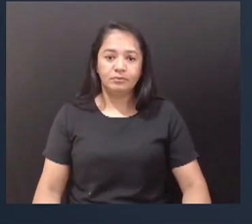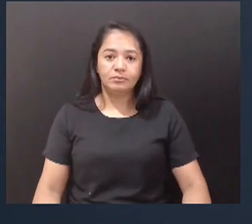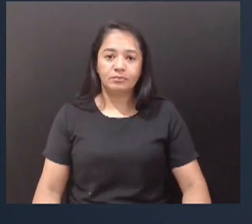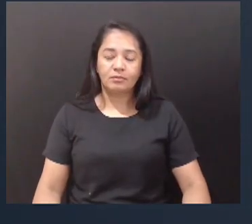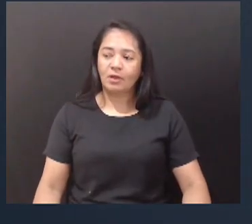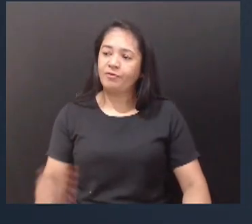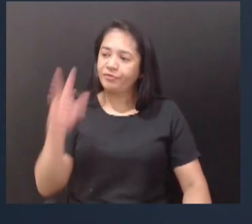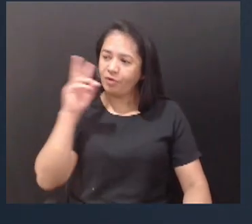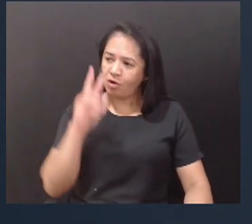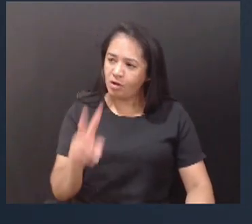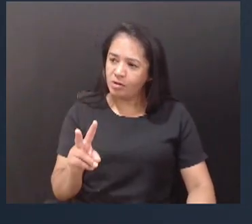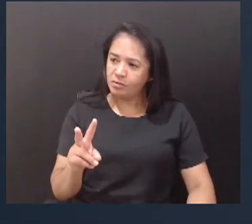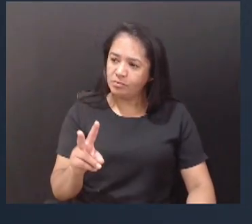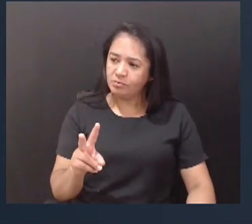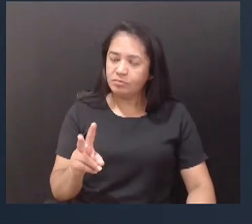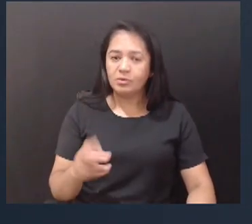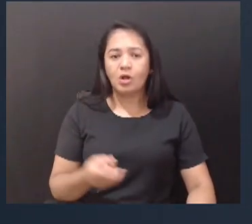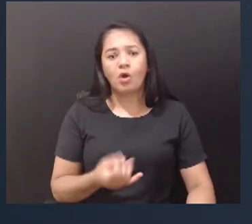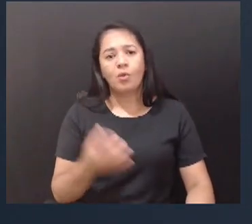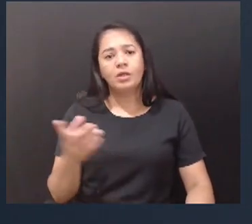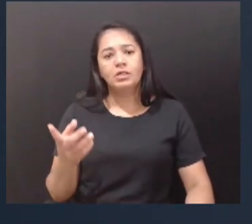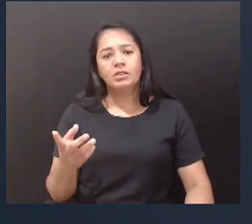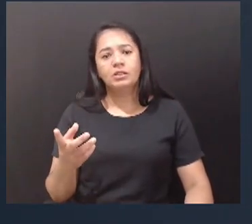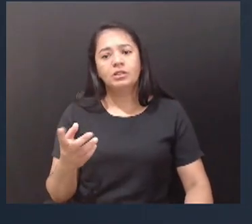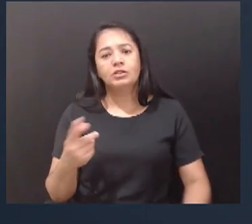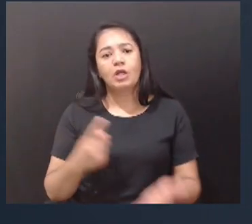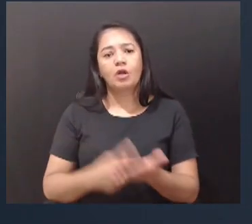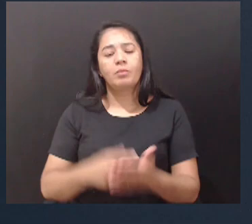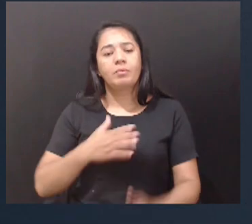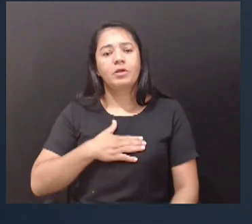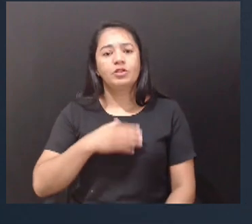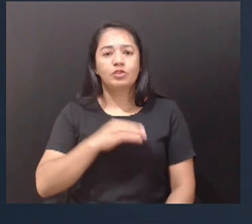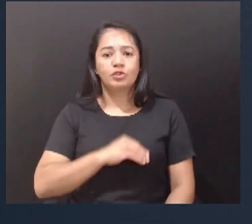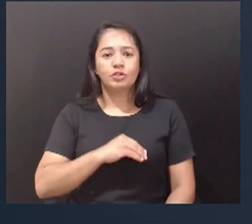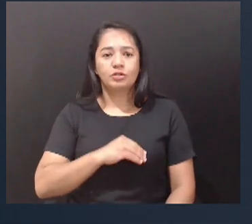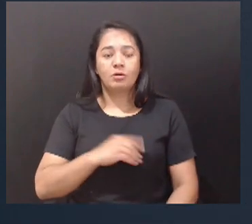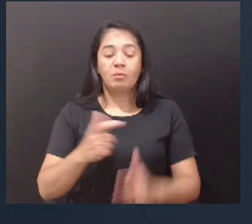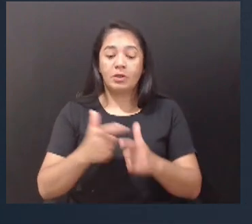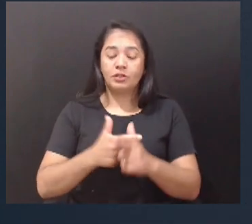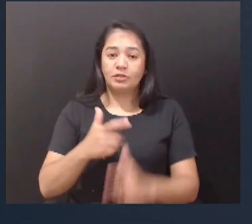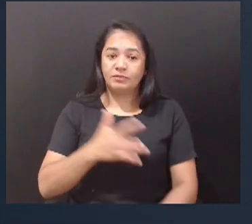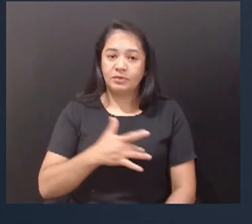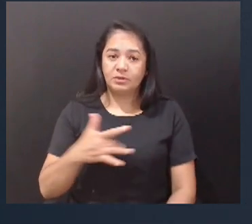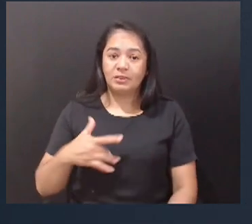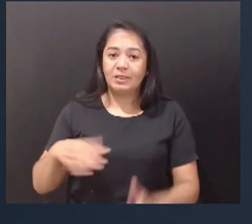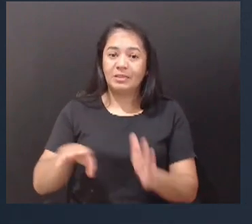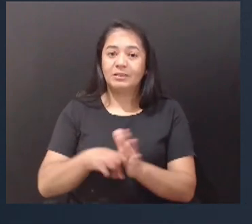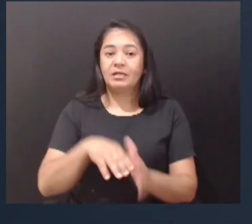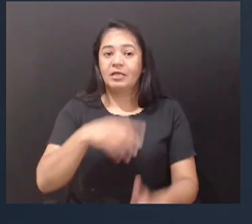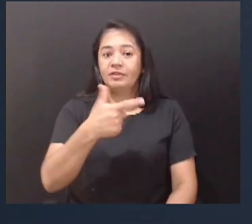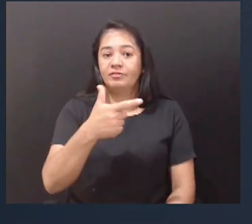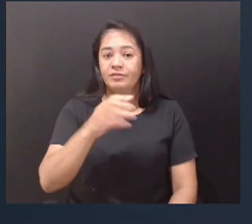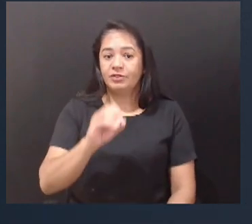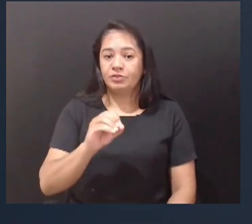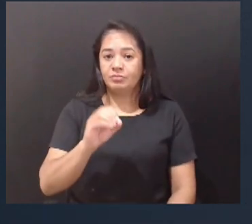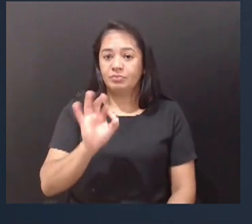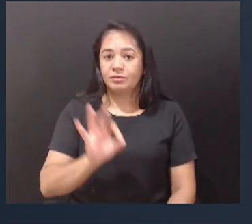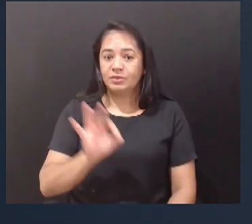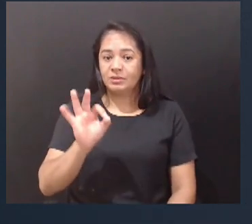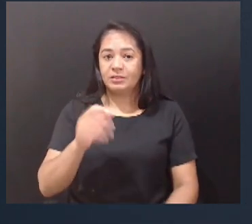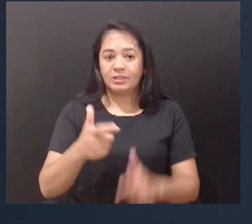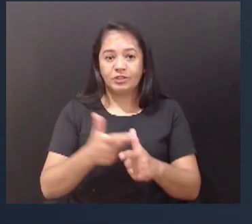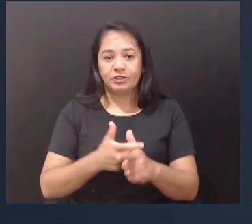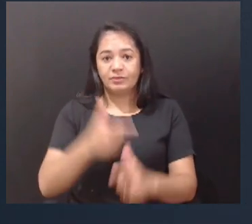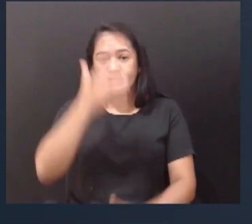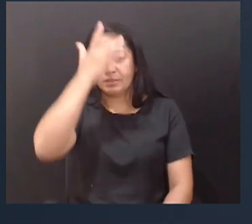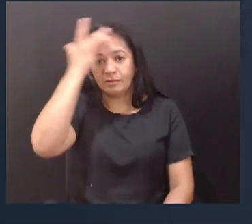verificar quanto que ela está comprometendo da minha renda. Uma dívida saudável é de até 20% da renda da pessoa. Isso é uma dívida saudável que a gente